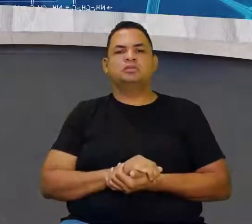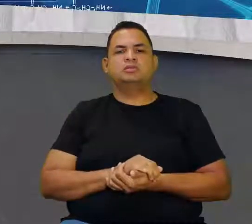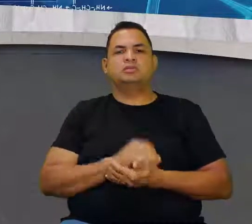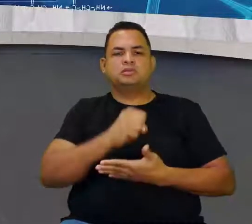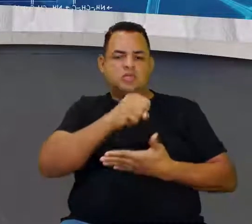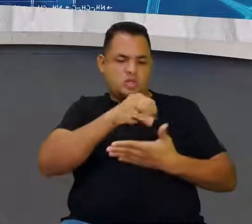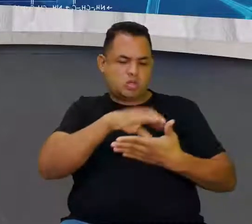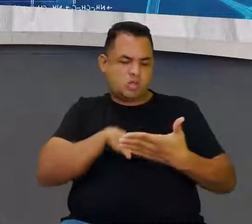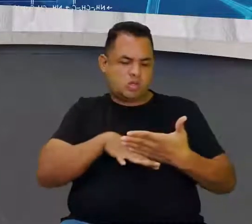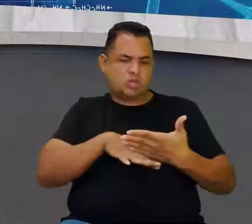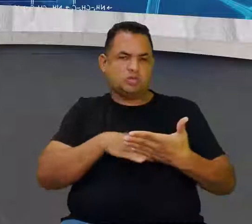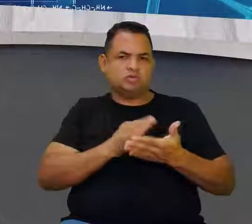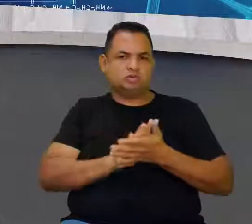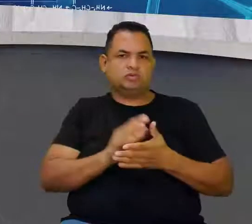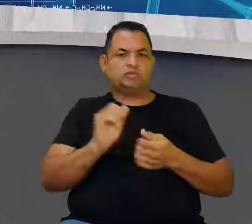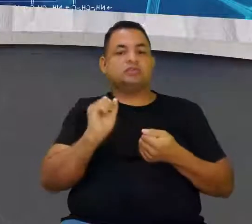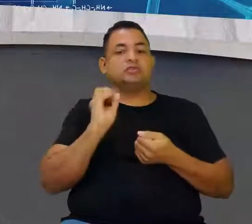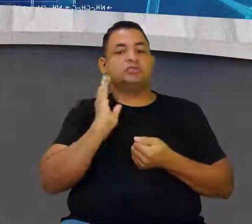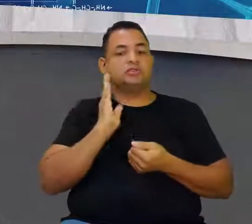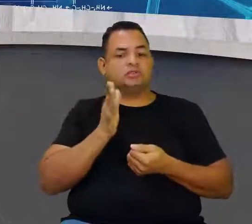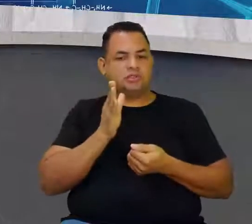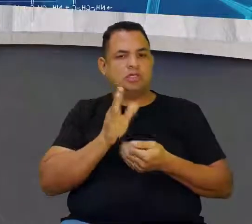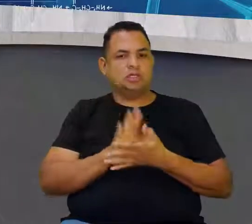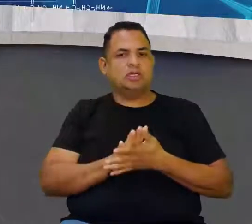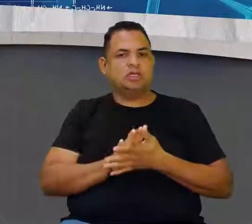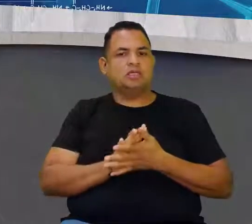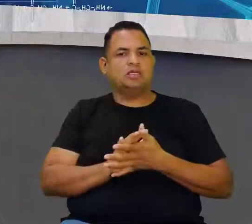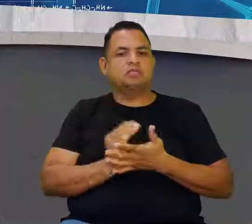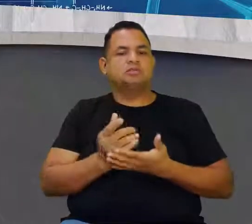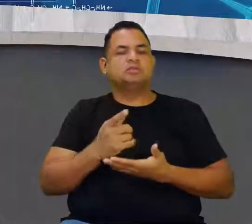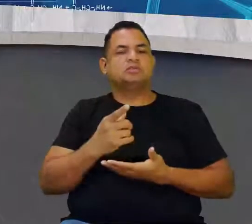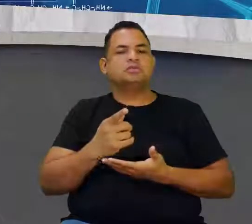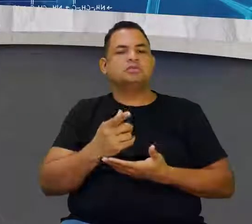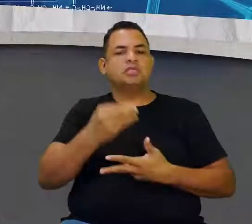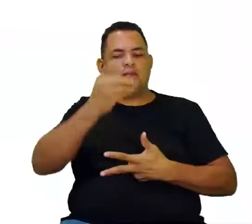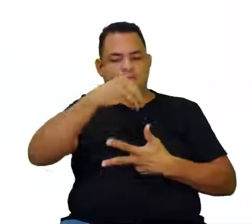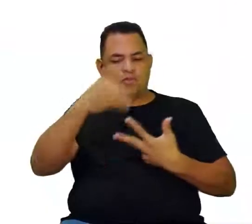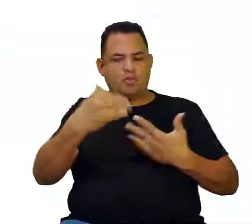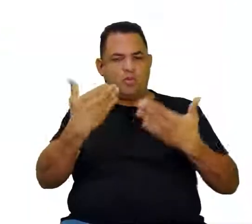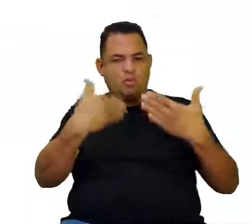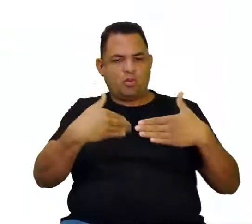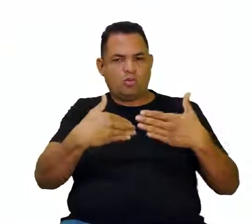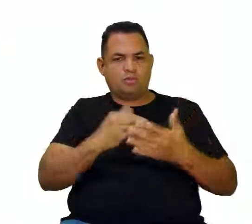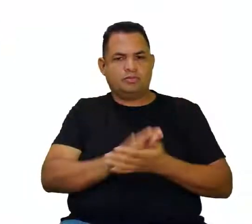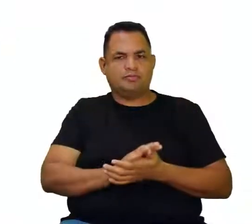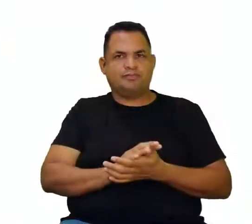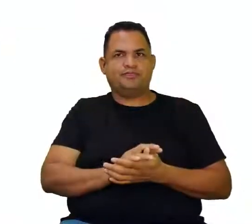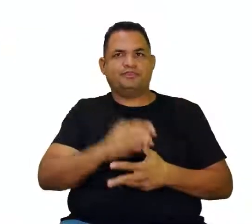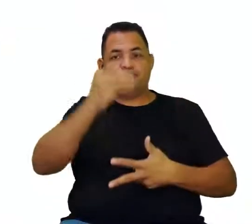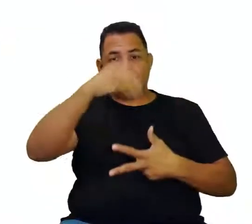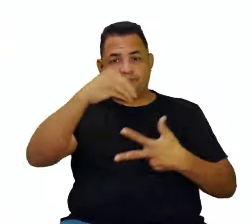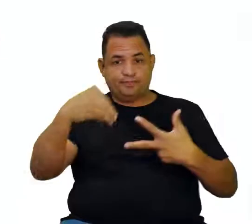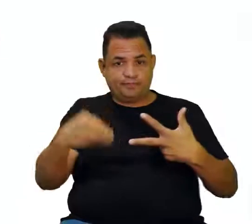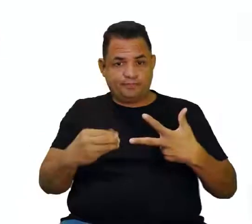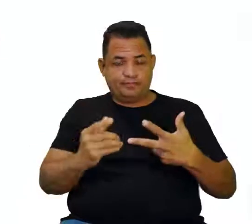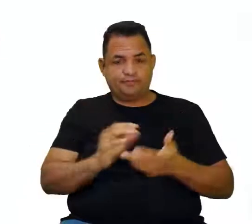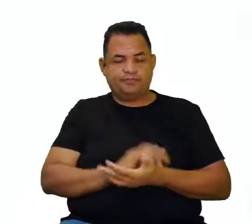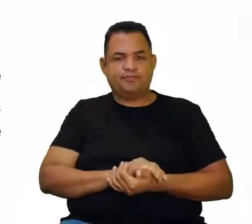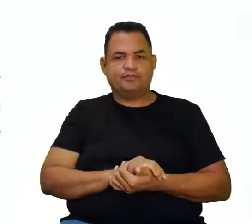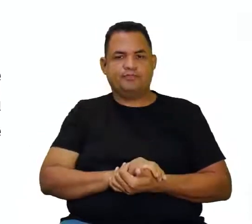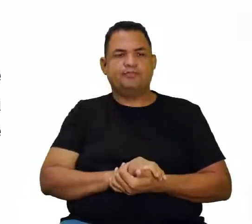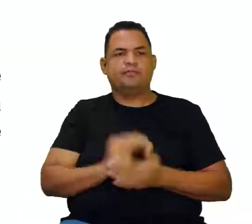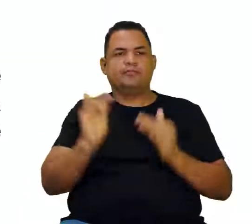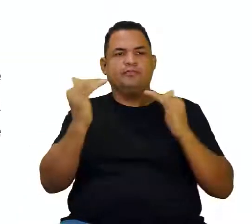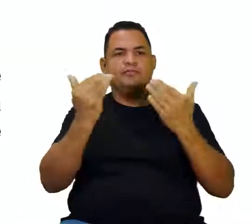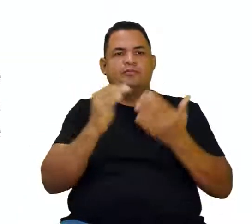algumas questões que já foram abordadas no Enem. Então, vamos lá para o nosso Se Liga no Enem? Aqui a